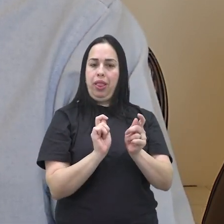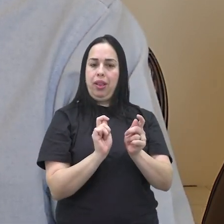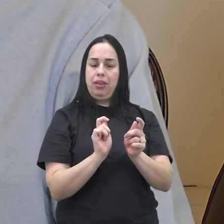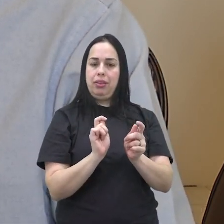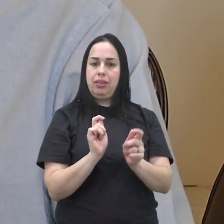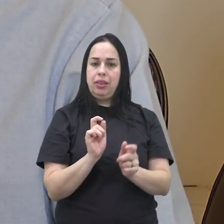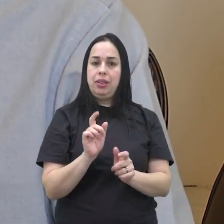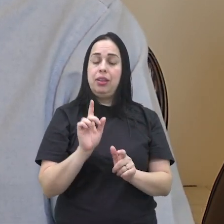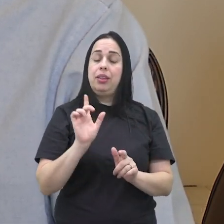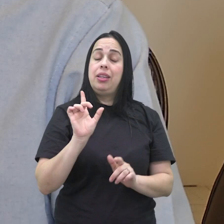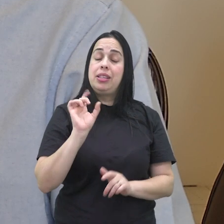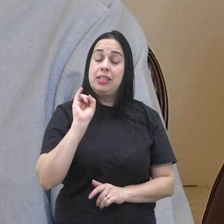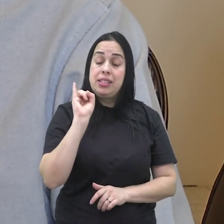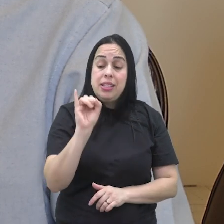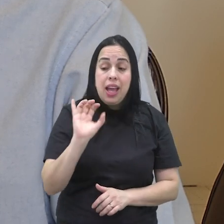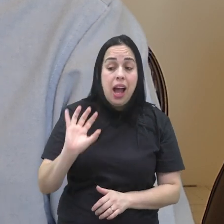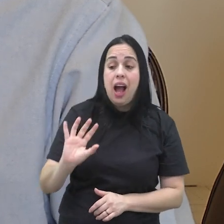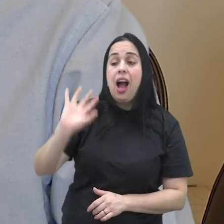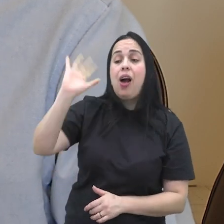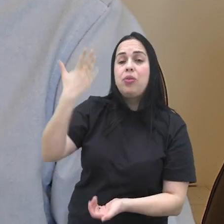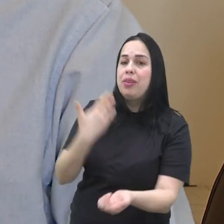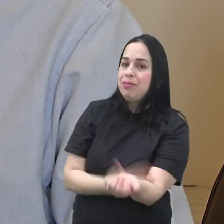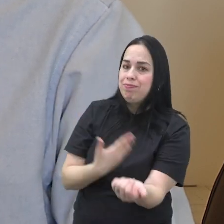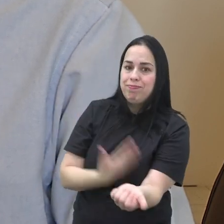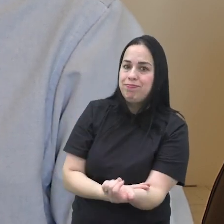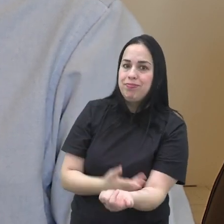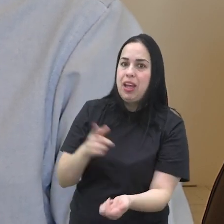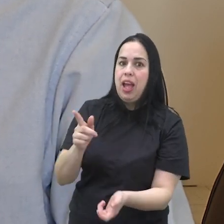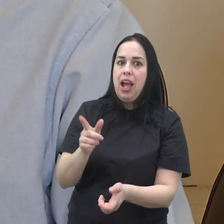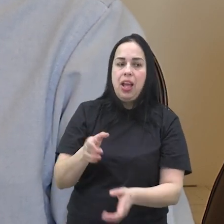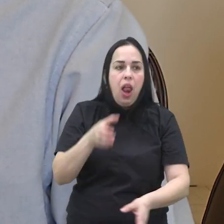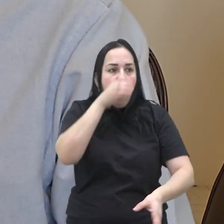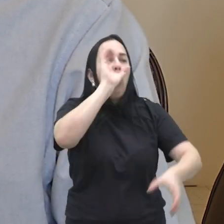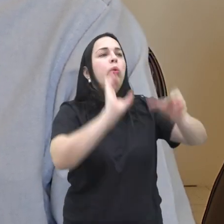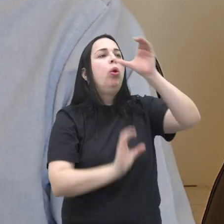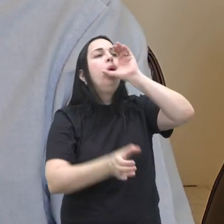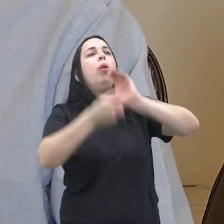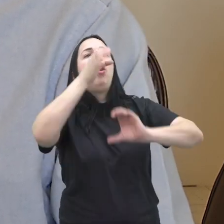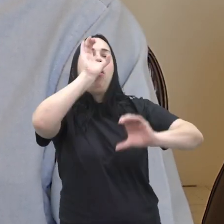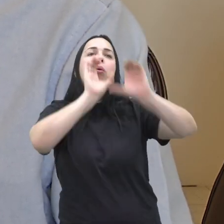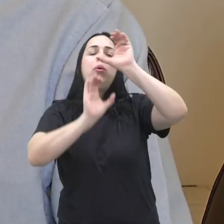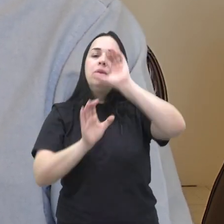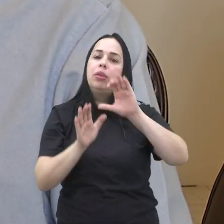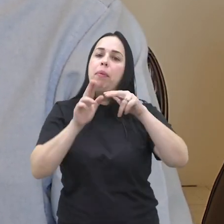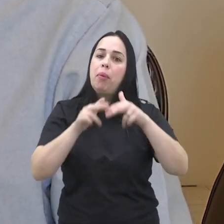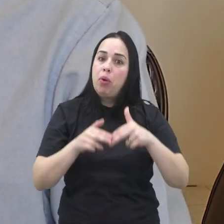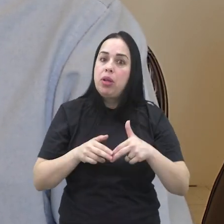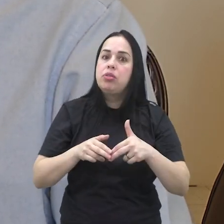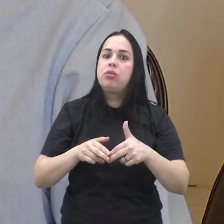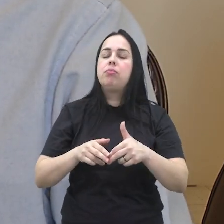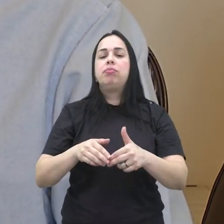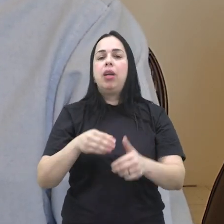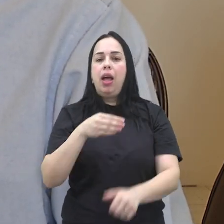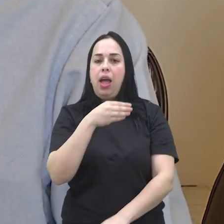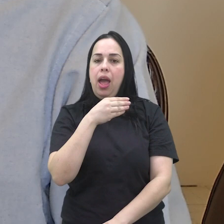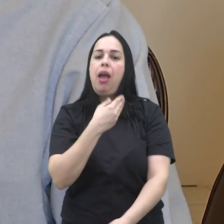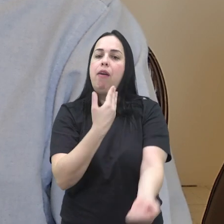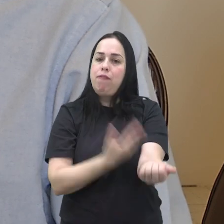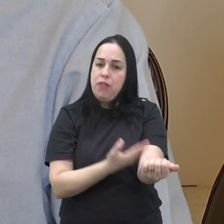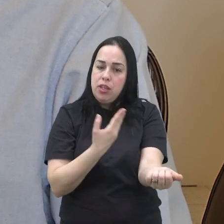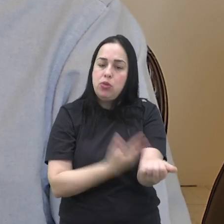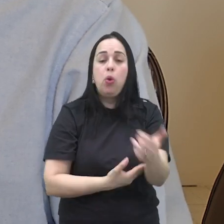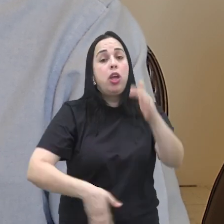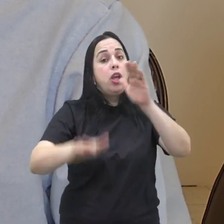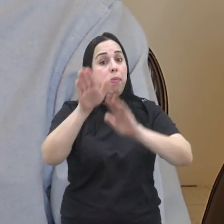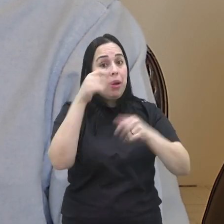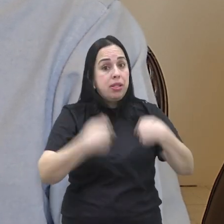quantidade pequena e vai conseguir controlar, e se for um dependente químico, normalmente aí a pessoa não consegue. Então, o álcool